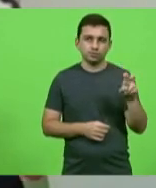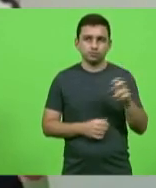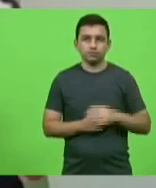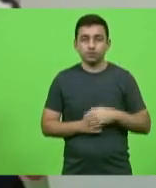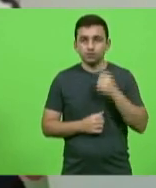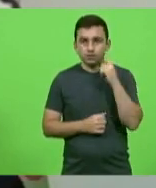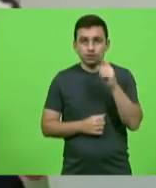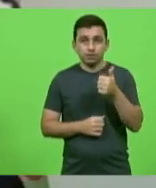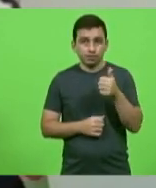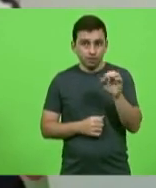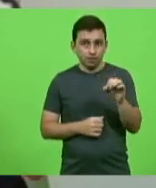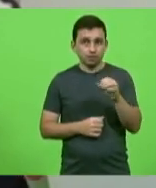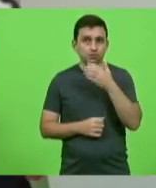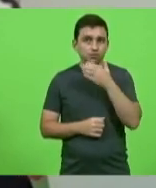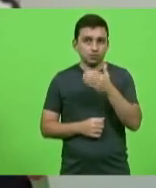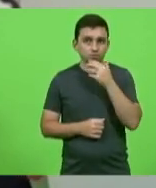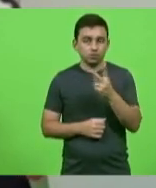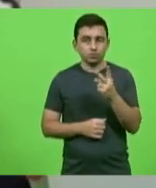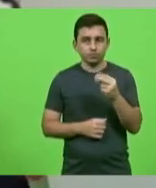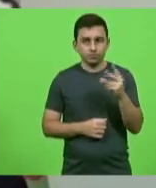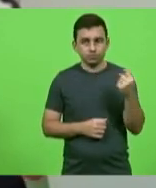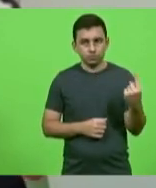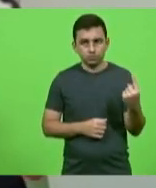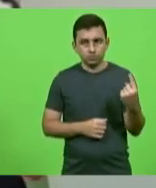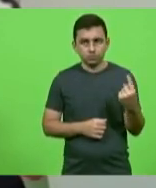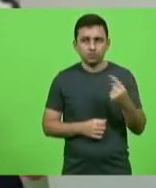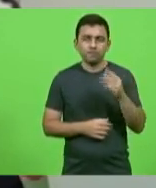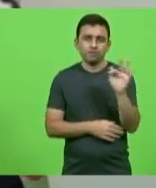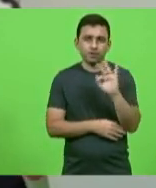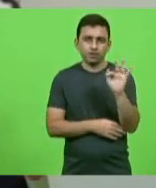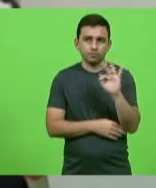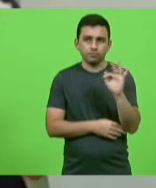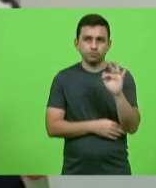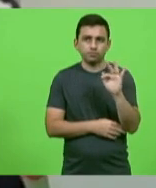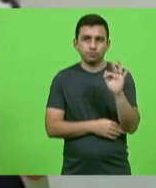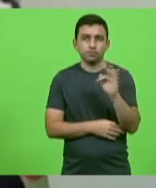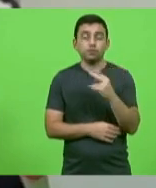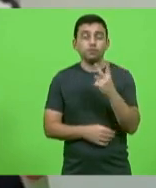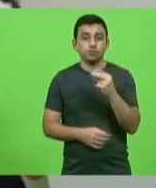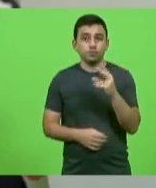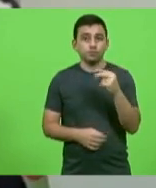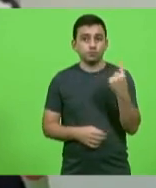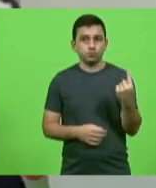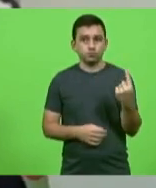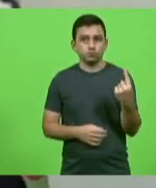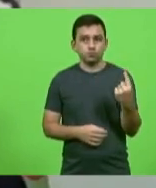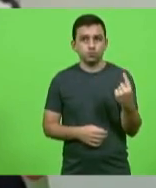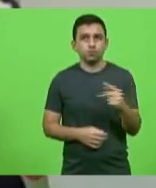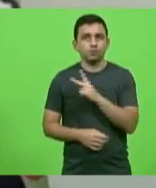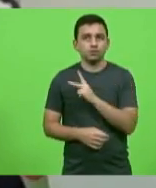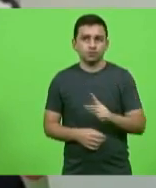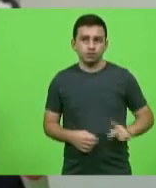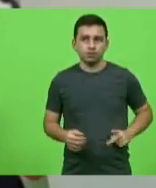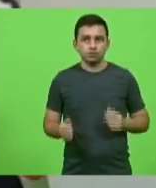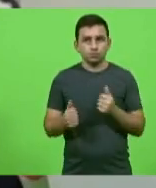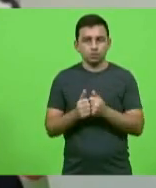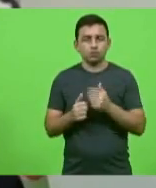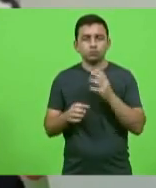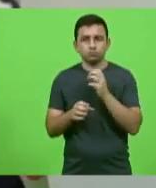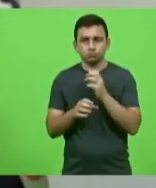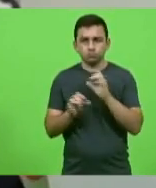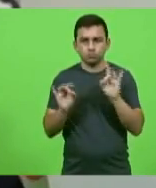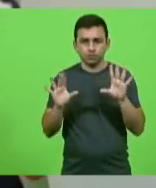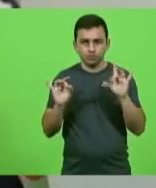idade de exemplos de 2021 e dez de Fevereiro Aliás e2021 o presidente do Tribunal